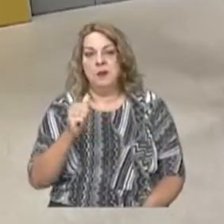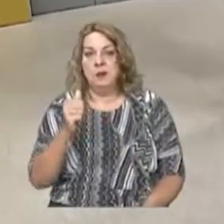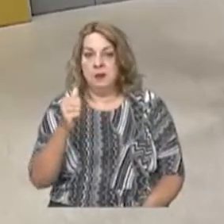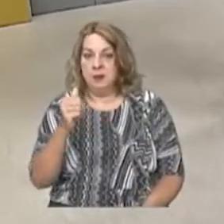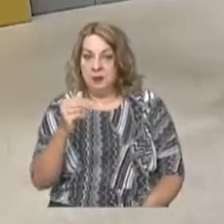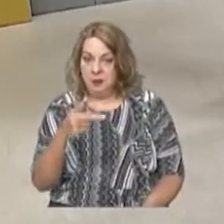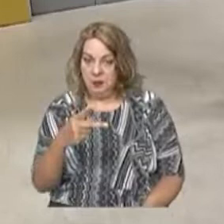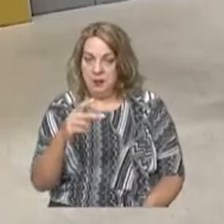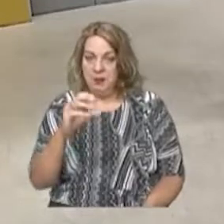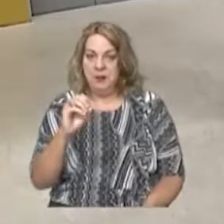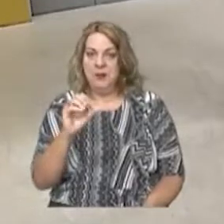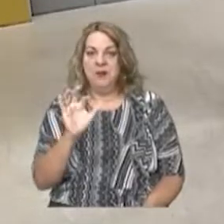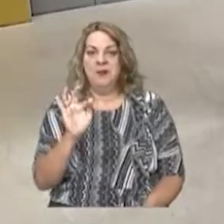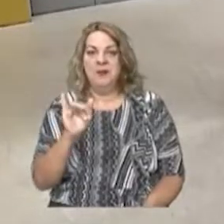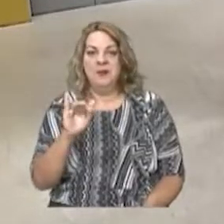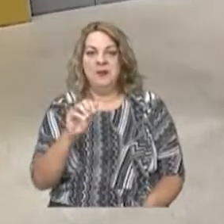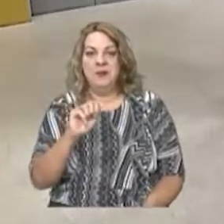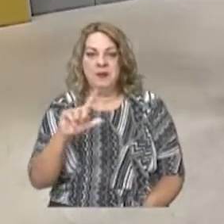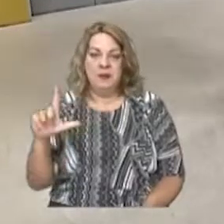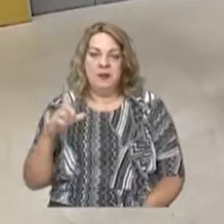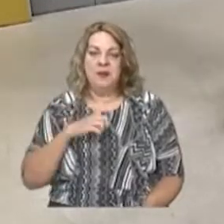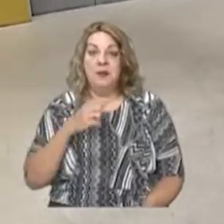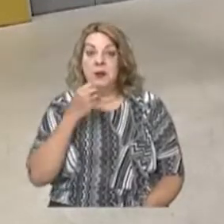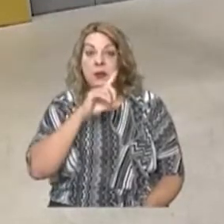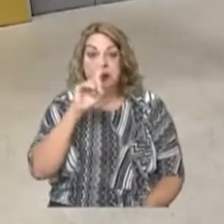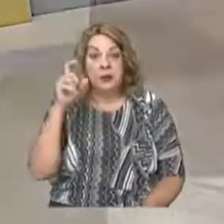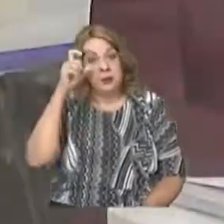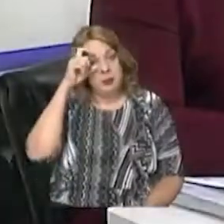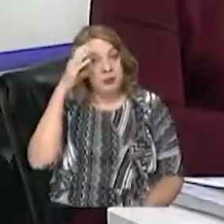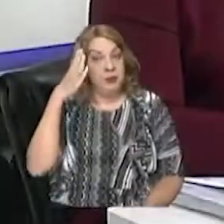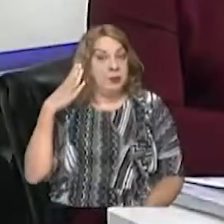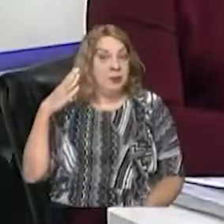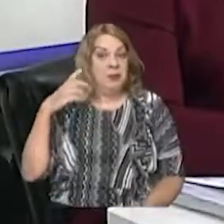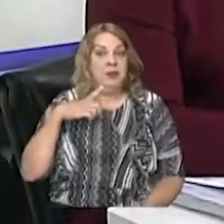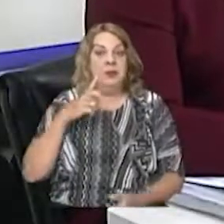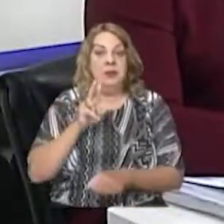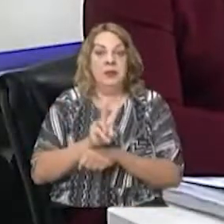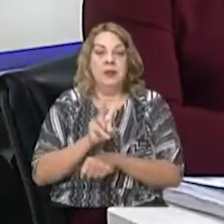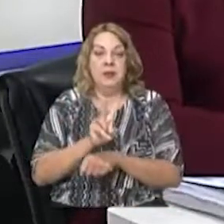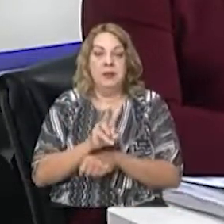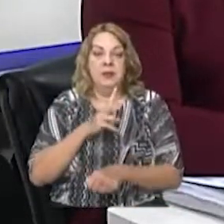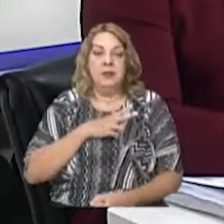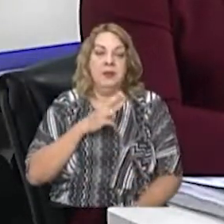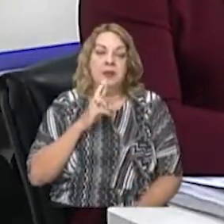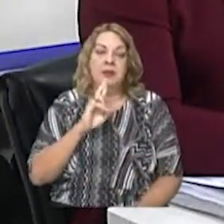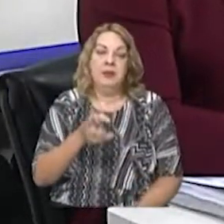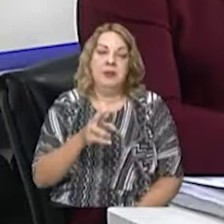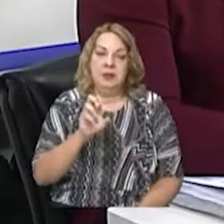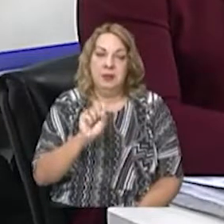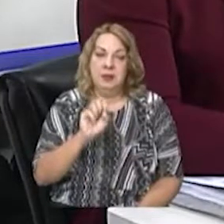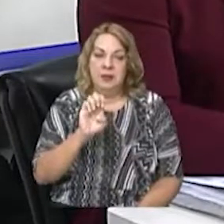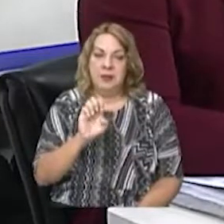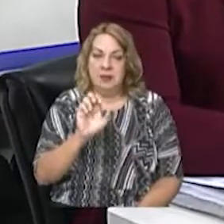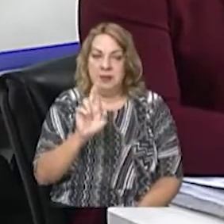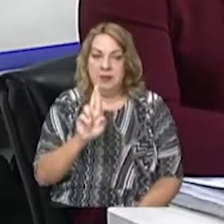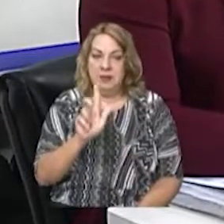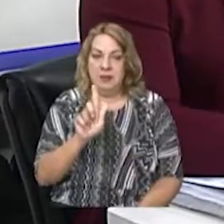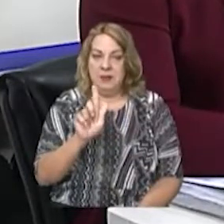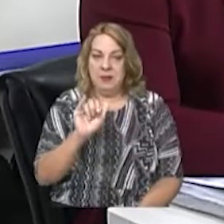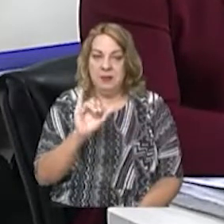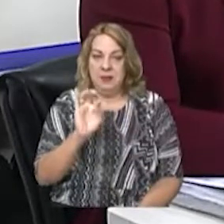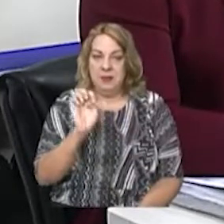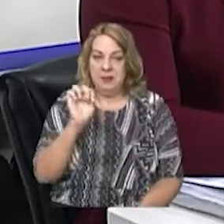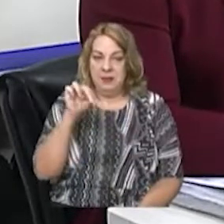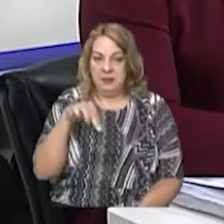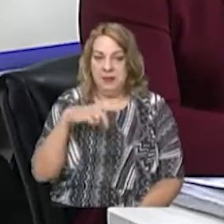bom? Um ótimo dia a todos aqui no estúdio. Bom dia para Ana Carolina de Jesus, auditora e representante da SES Gestão Auditores Independentes